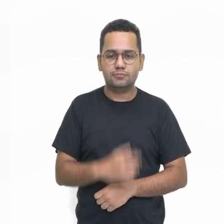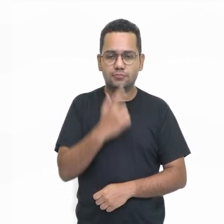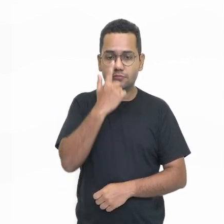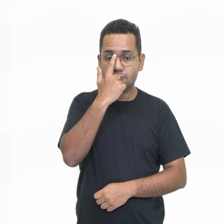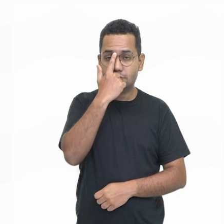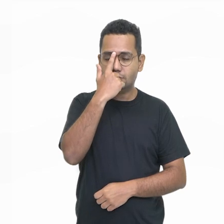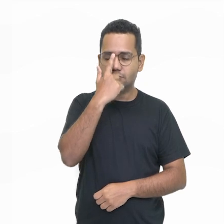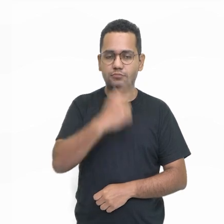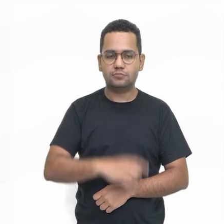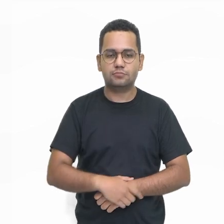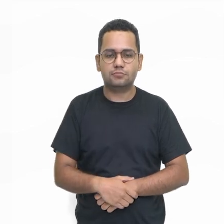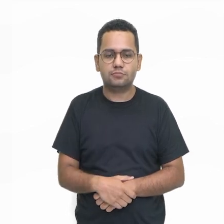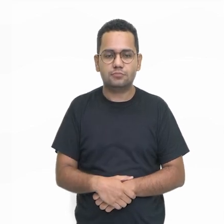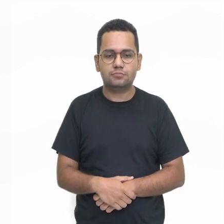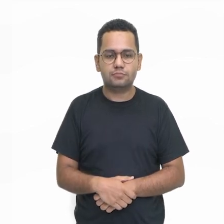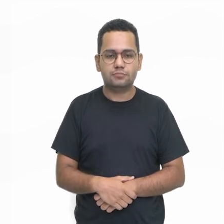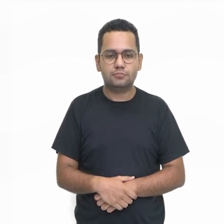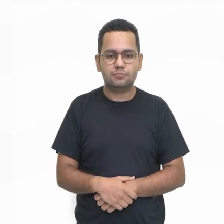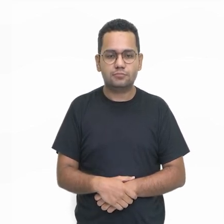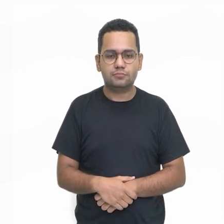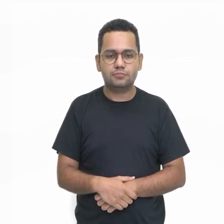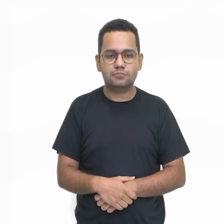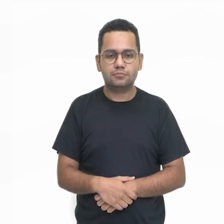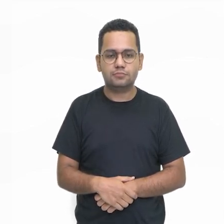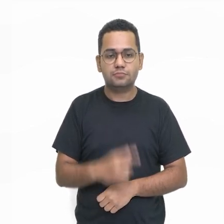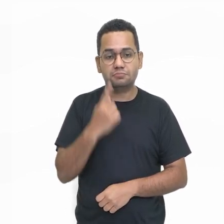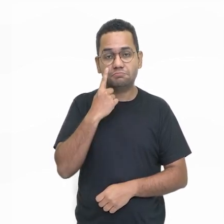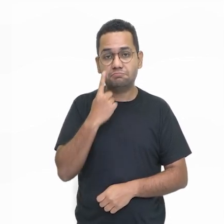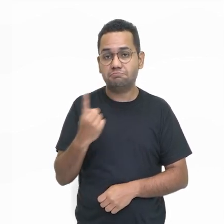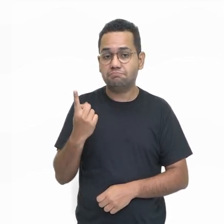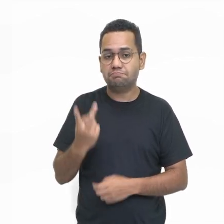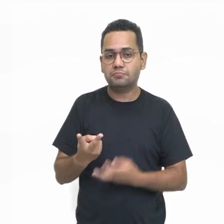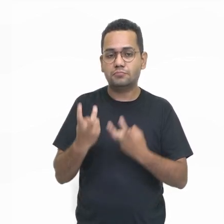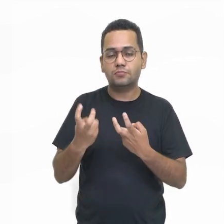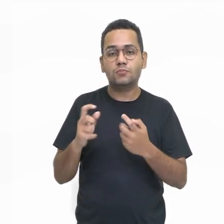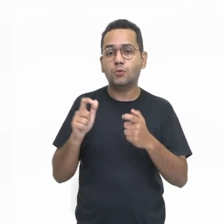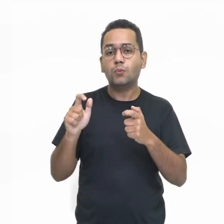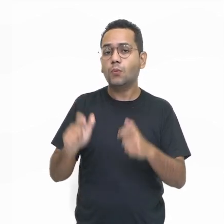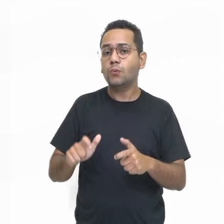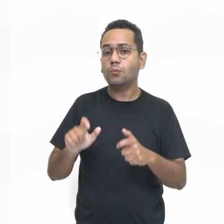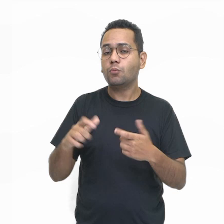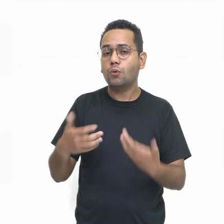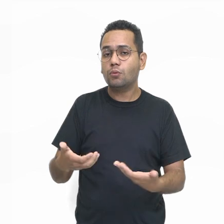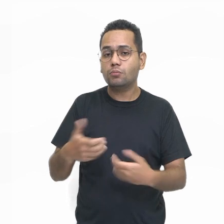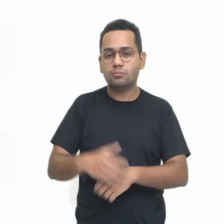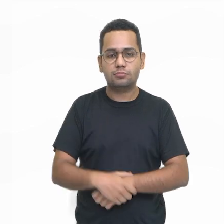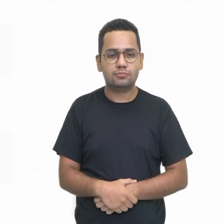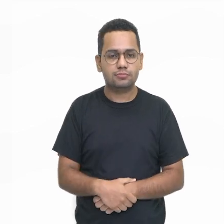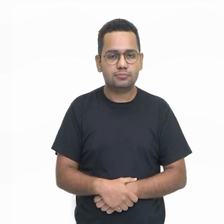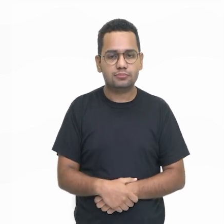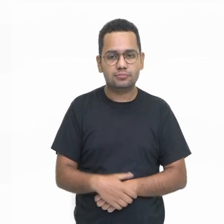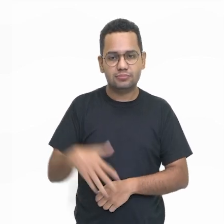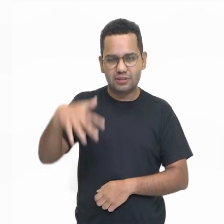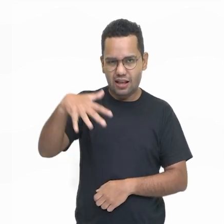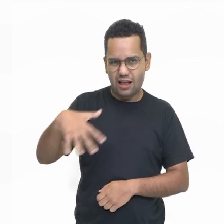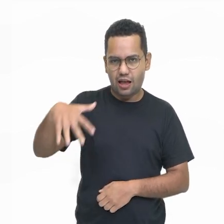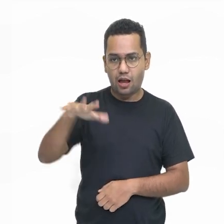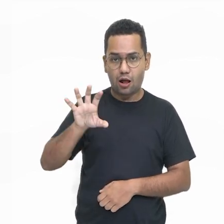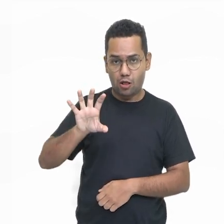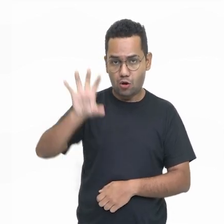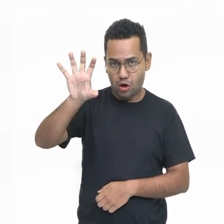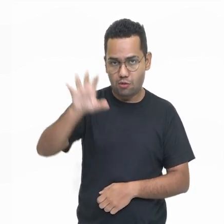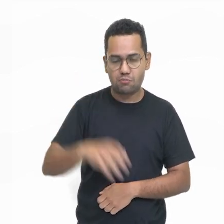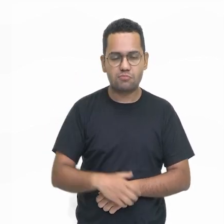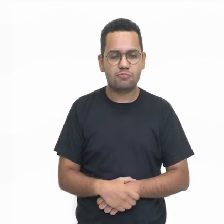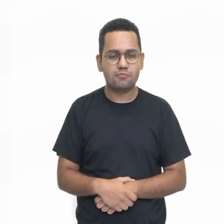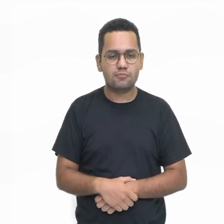e Ceará. Se vocês observarem aí, a abrangência dele está se concentrando mais num determinado território